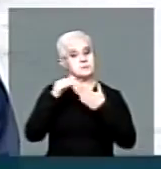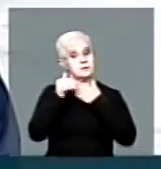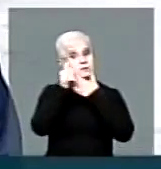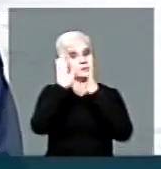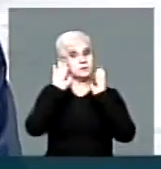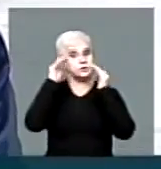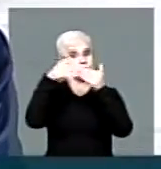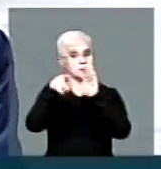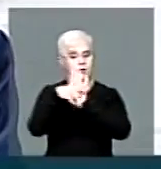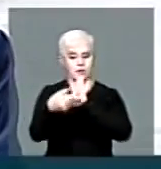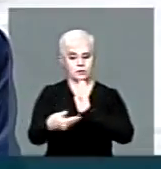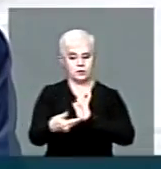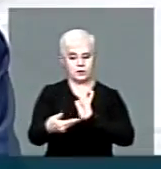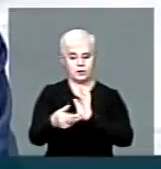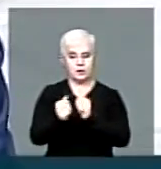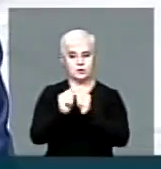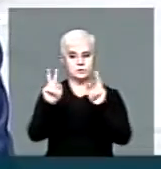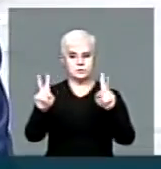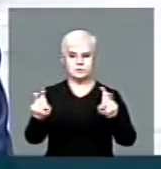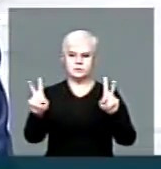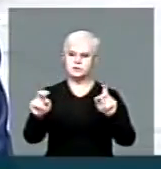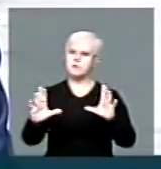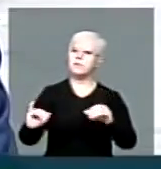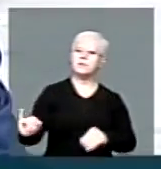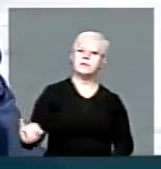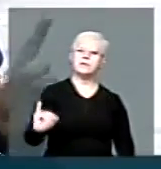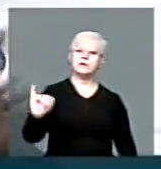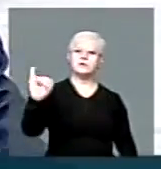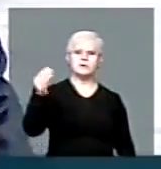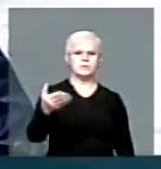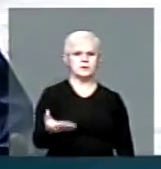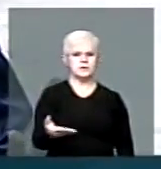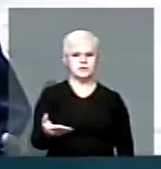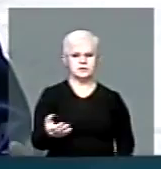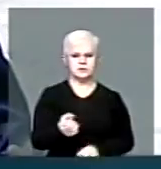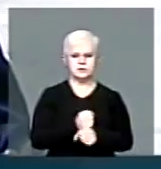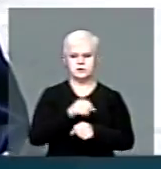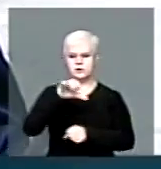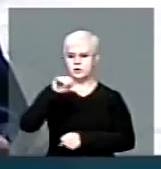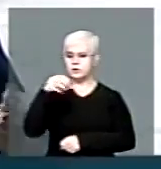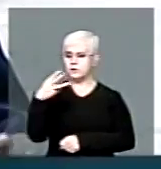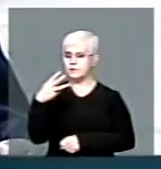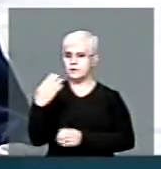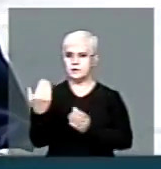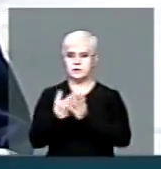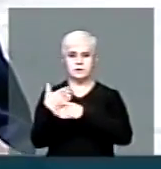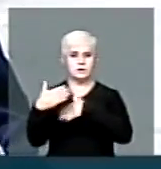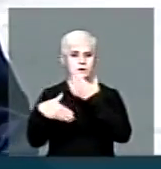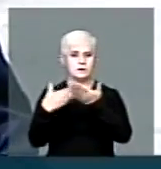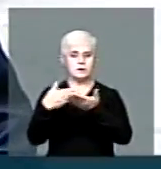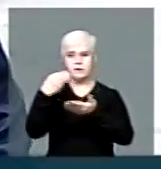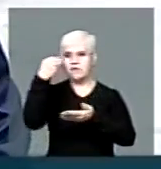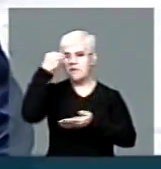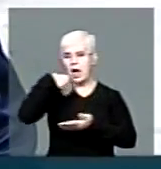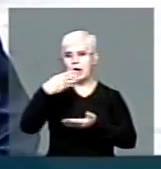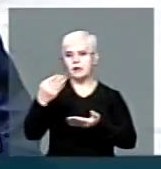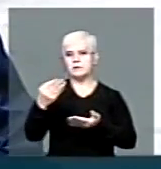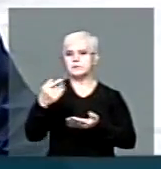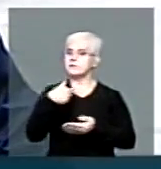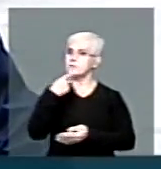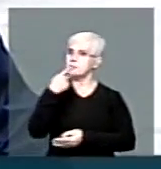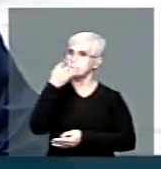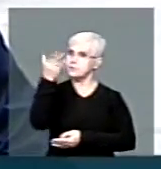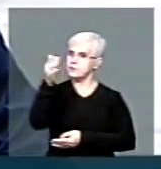a casa para esse aspecto que é extremamente importante. Perfeitamente. Em 93, o processo revisional foi falho. E eu digo a Vossa